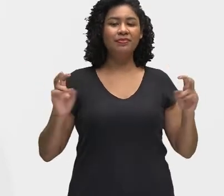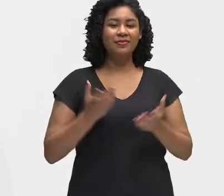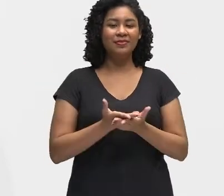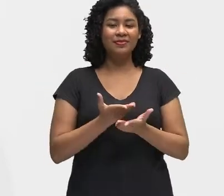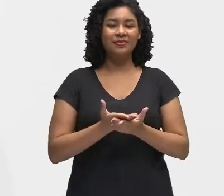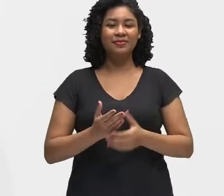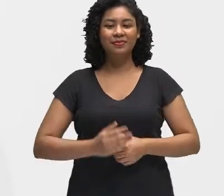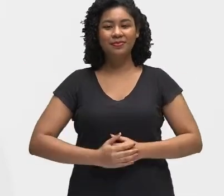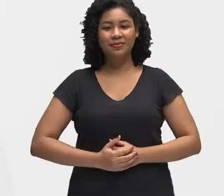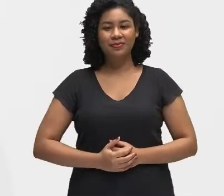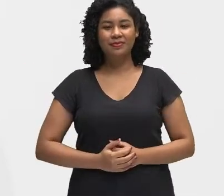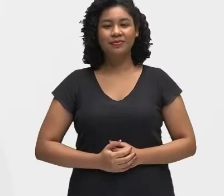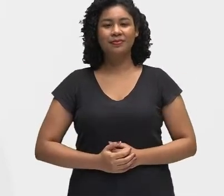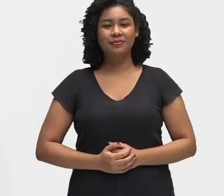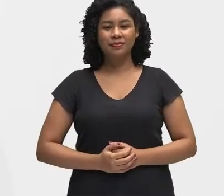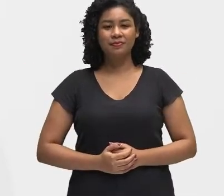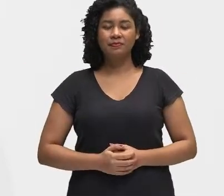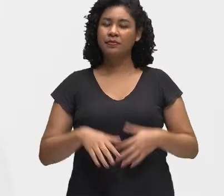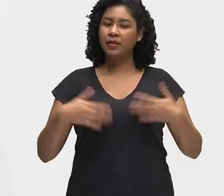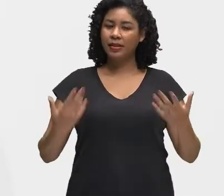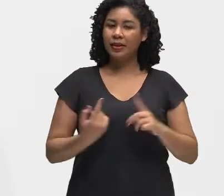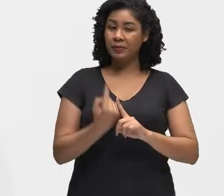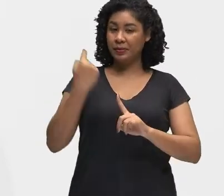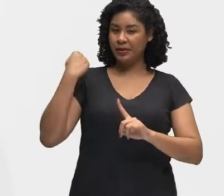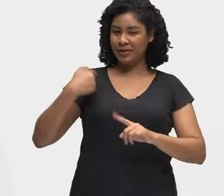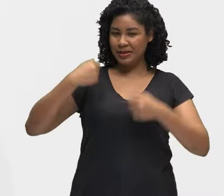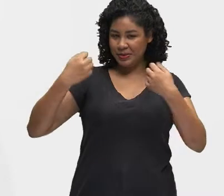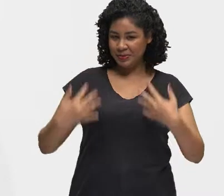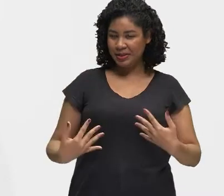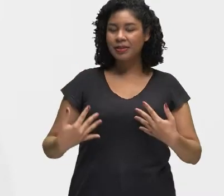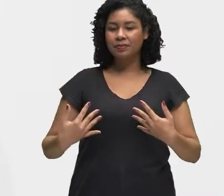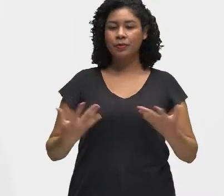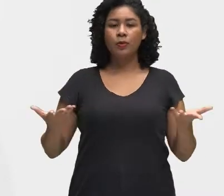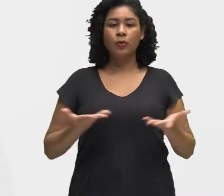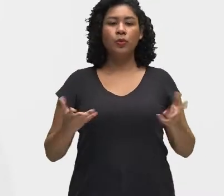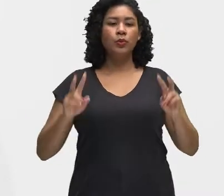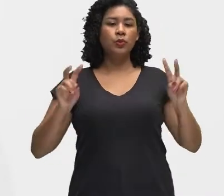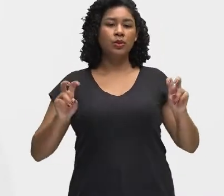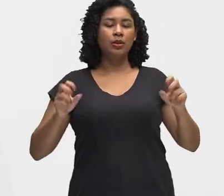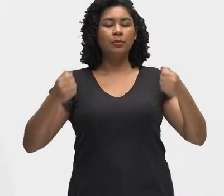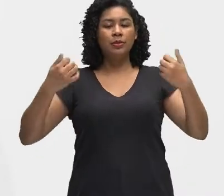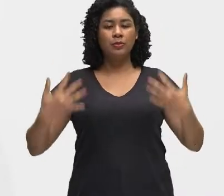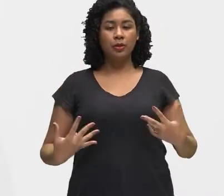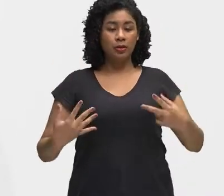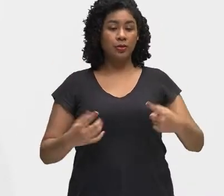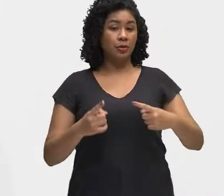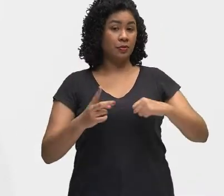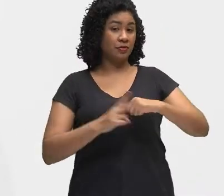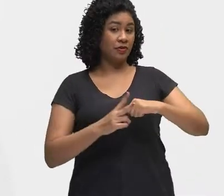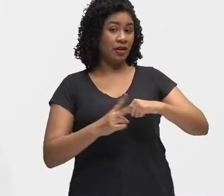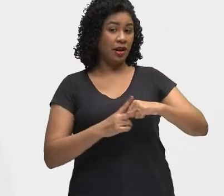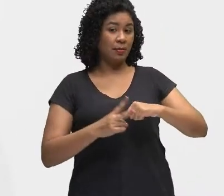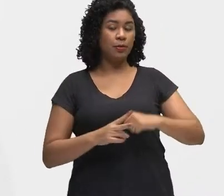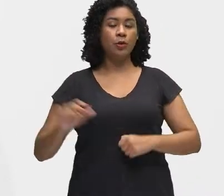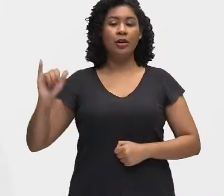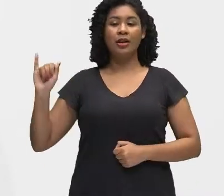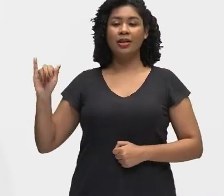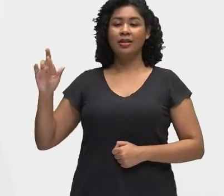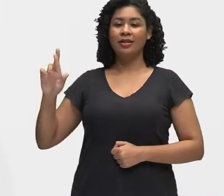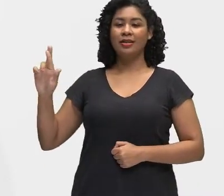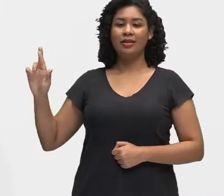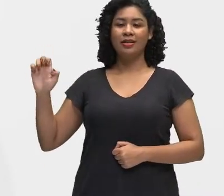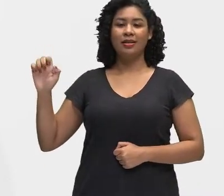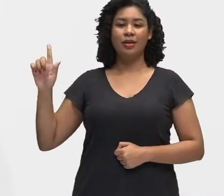lexical. Bom, como eu falei anteriormente, não é? A gente vai falar sobre os verbos irregulares, certo?